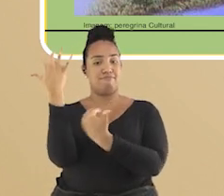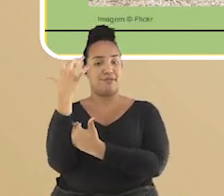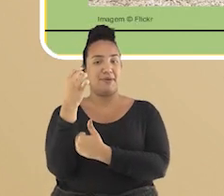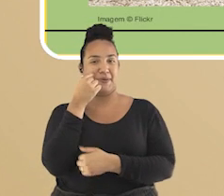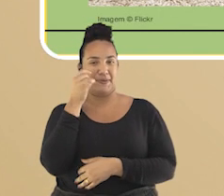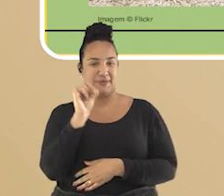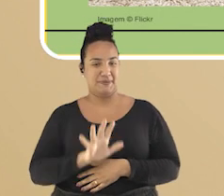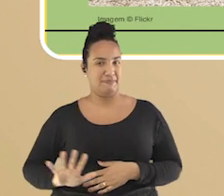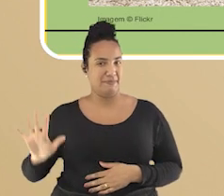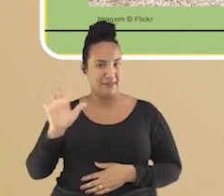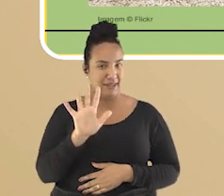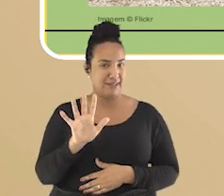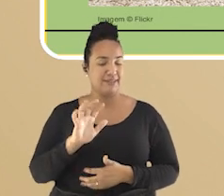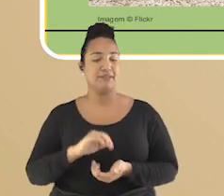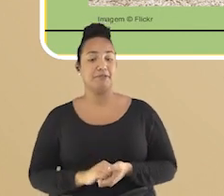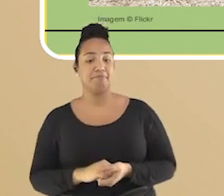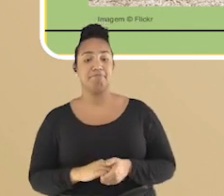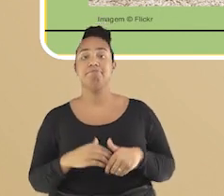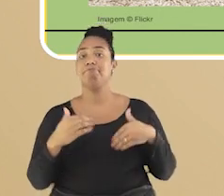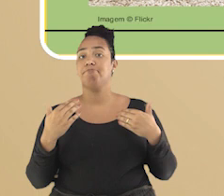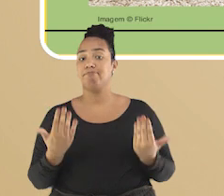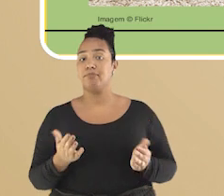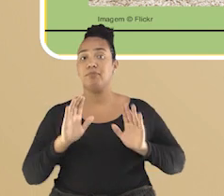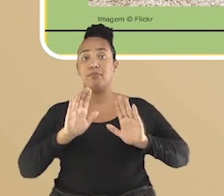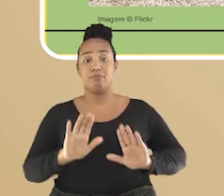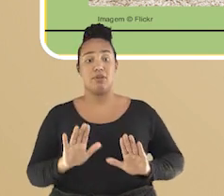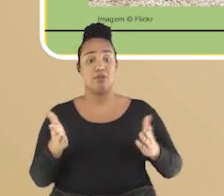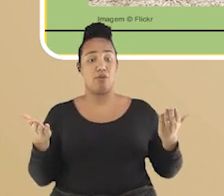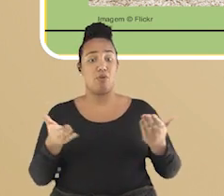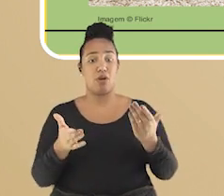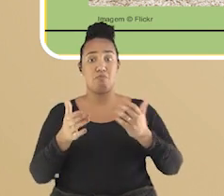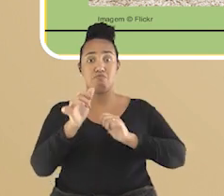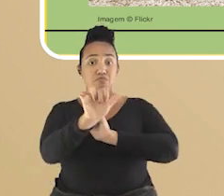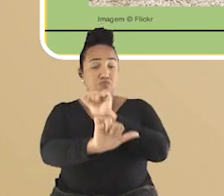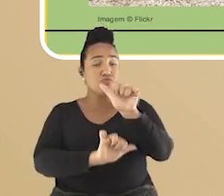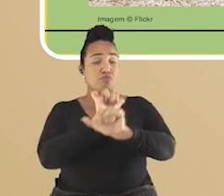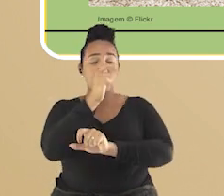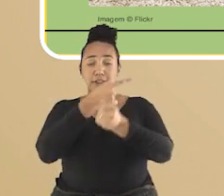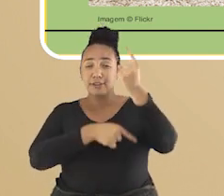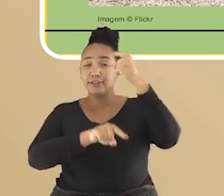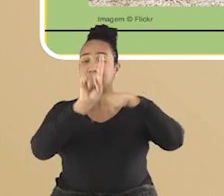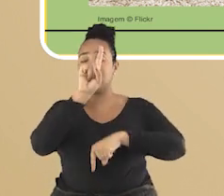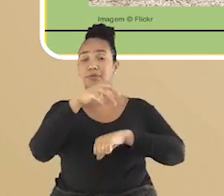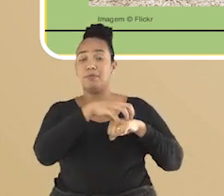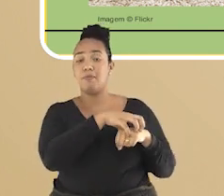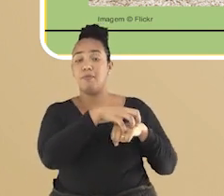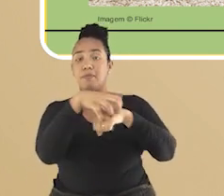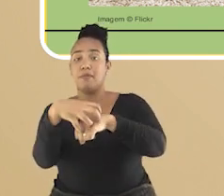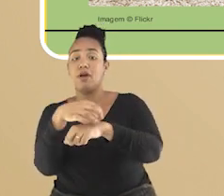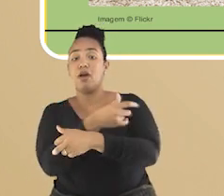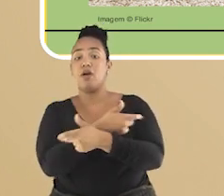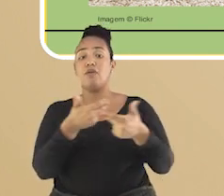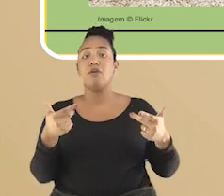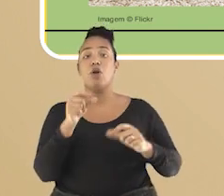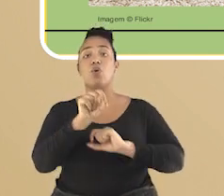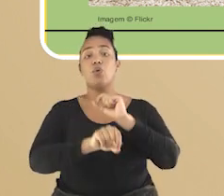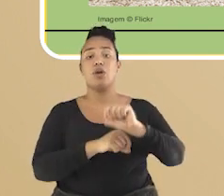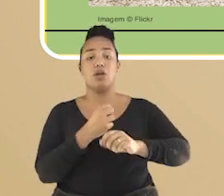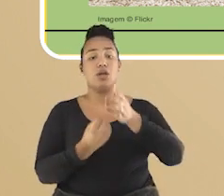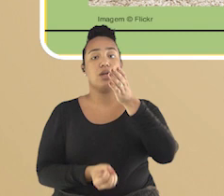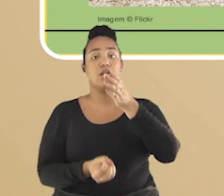imagem. Mas um auxílio que revolucionou os meios de transporte foi a criação da